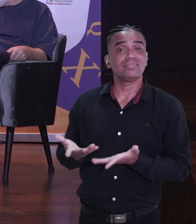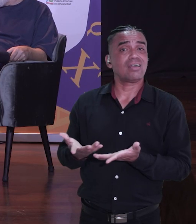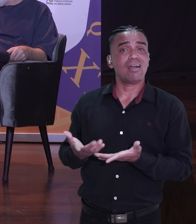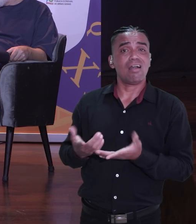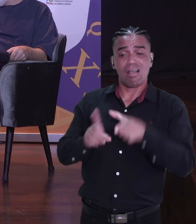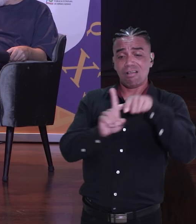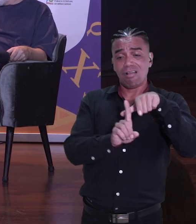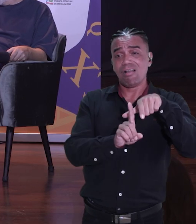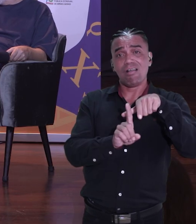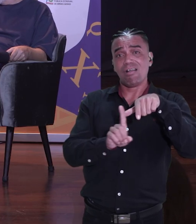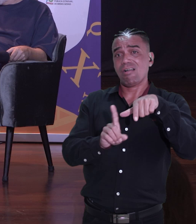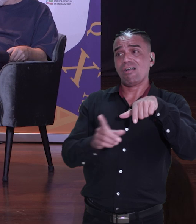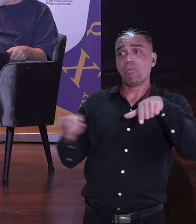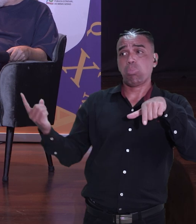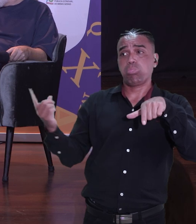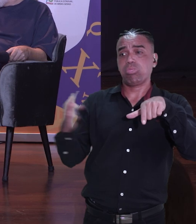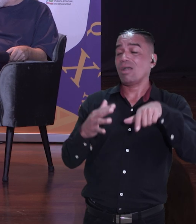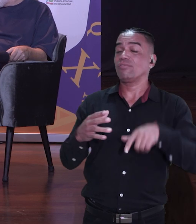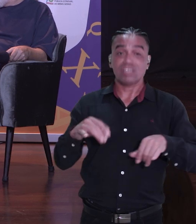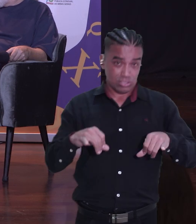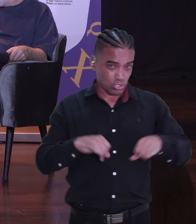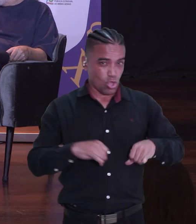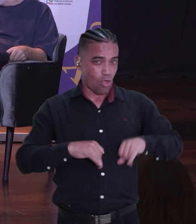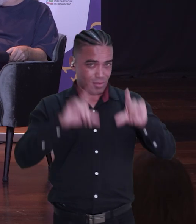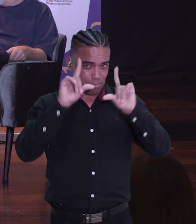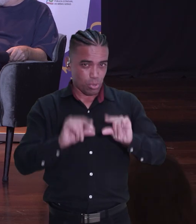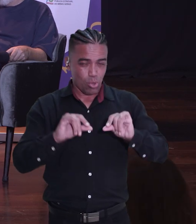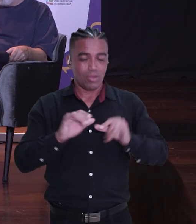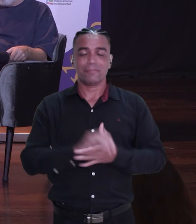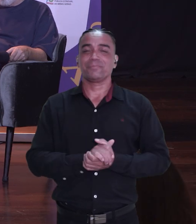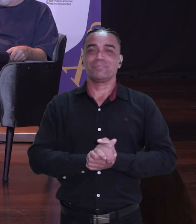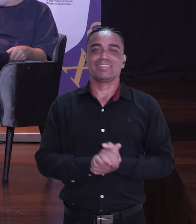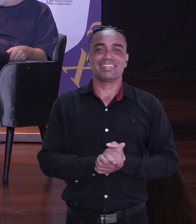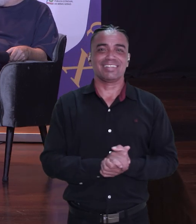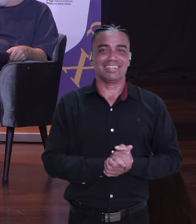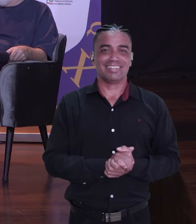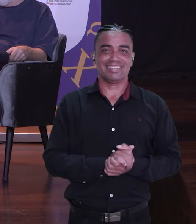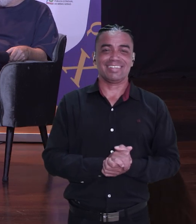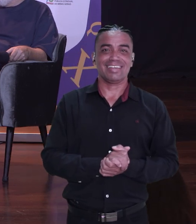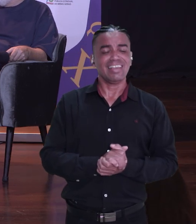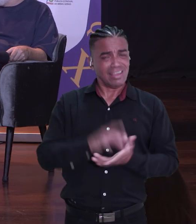defesa nenhuma. Porque eu não vejo a bola chegar nele. Aí você sofre menos, né?